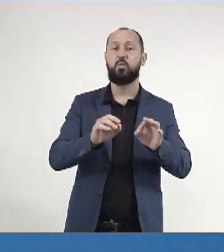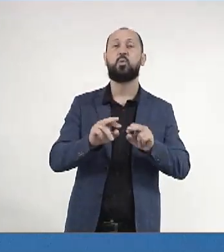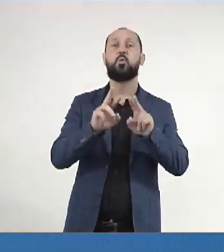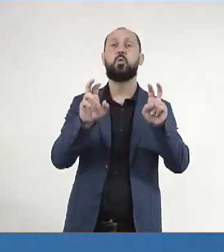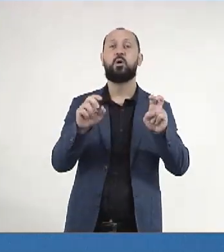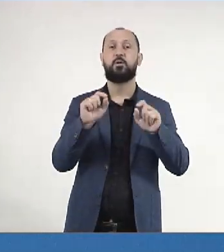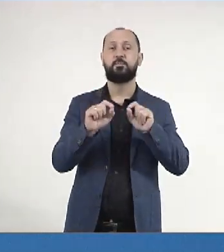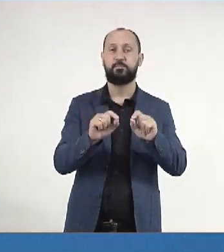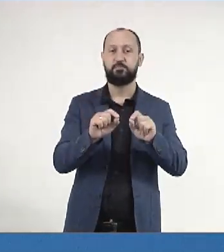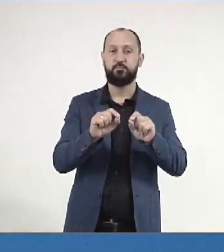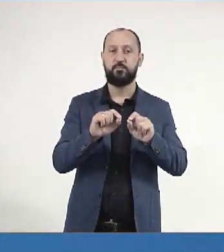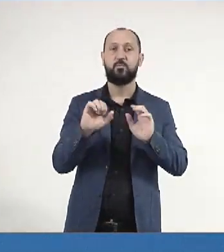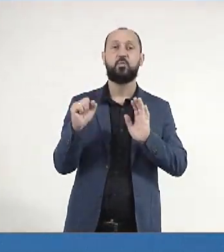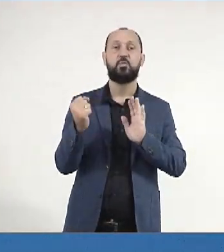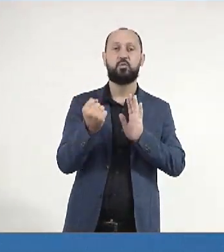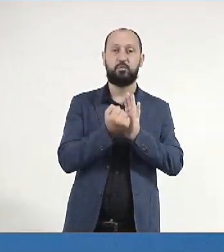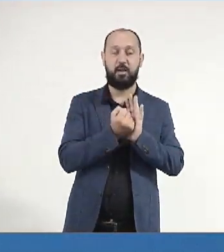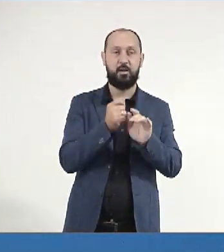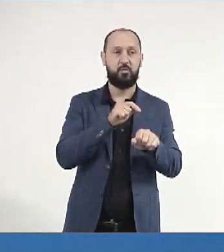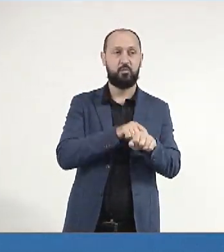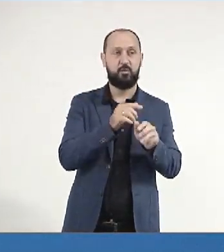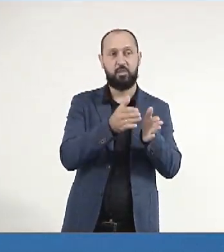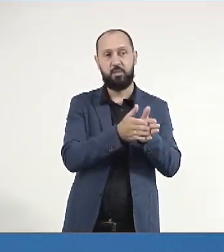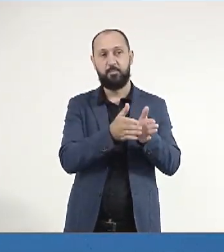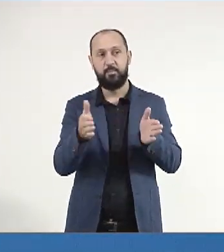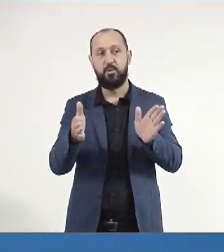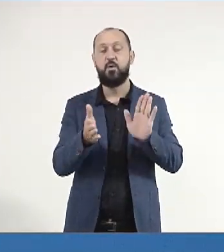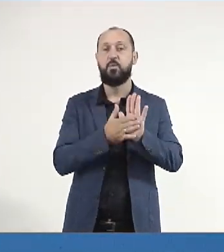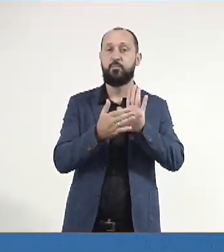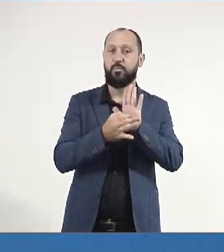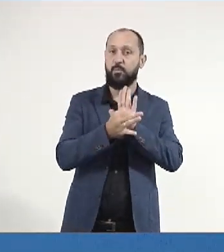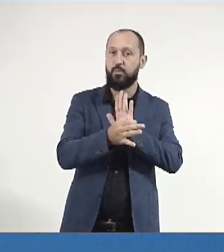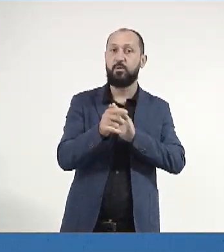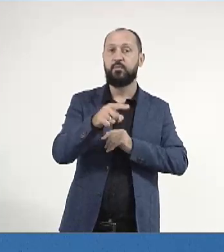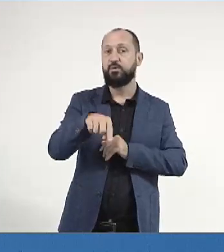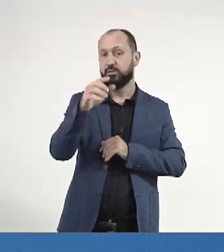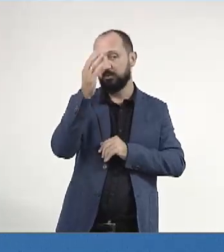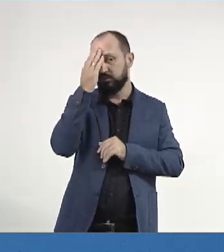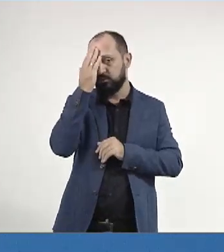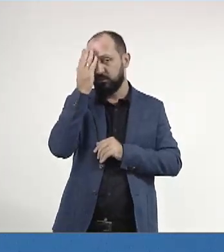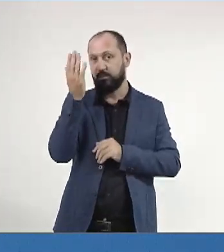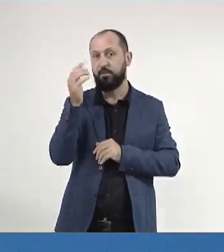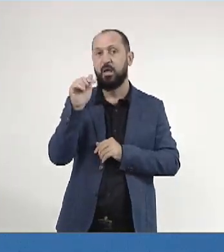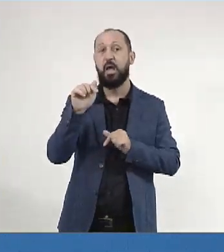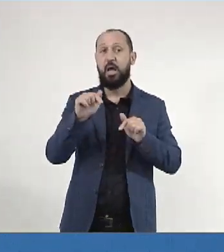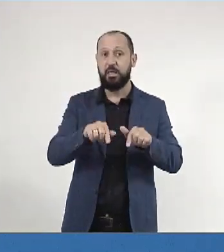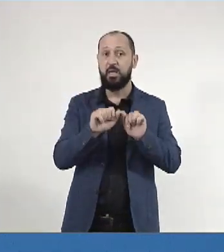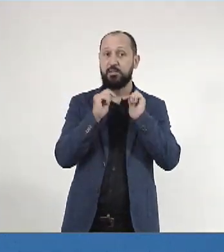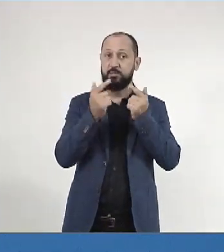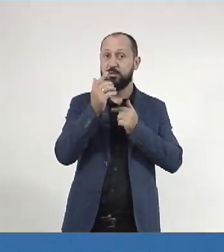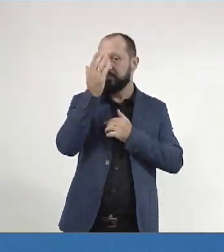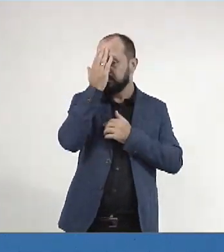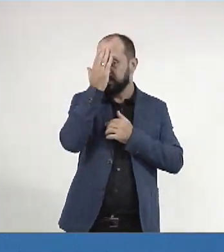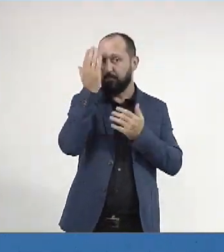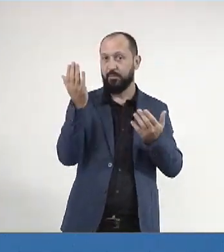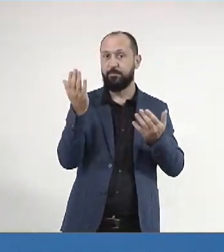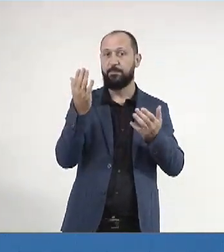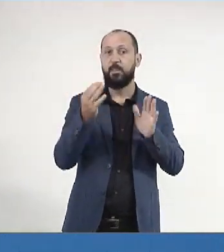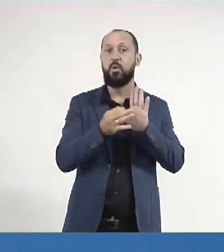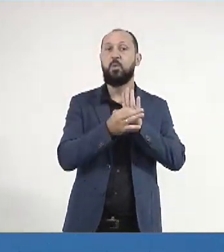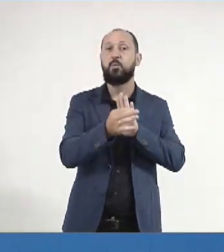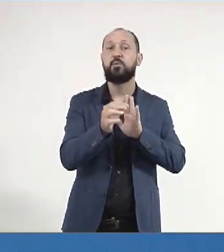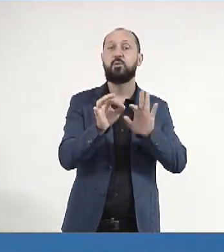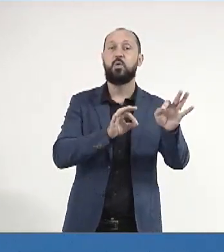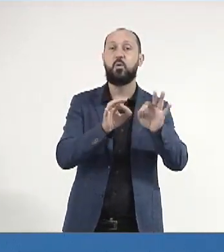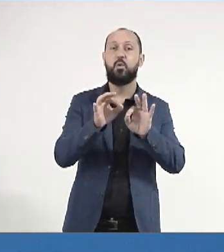questão do marco temporal, propôs, Vossa Excelência sabe, imagino que esta casa saiba, propôs